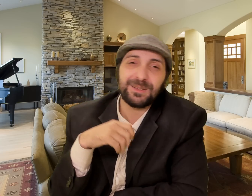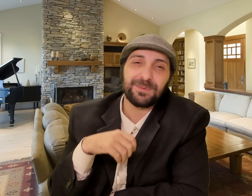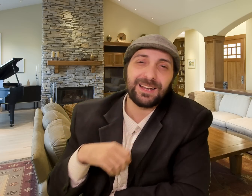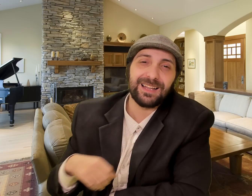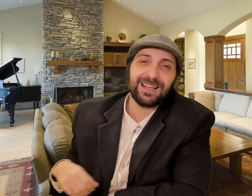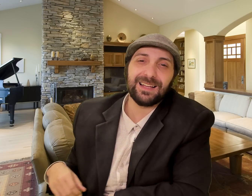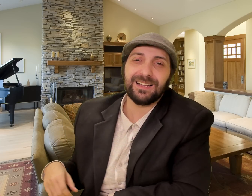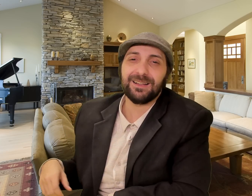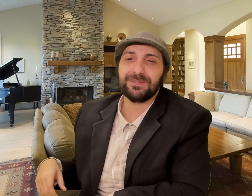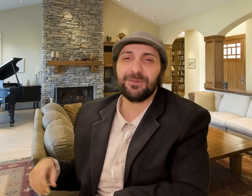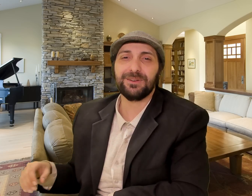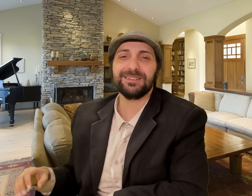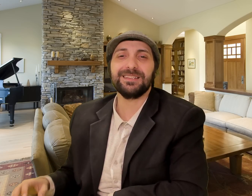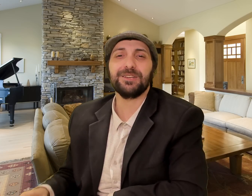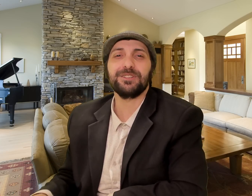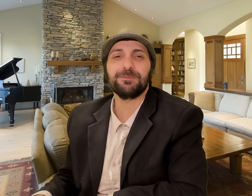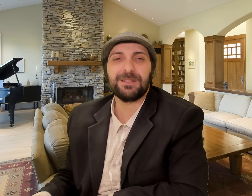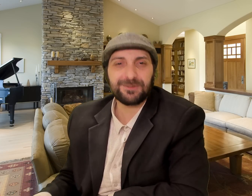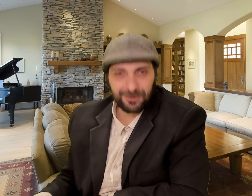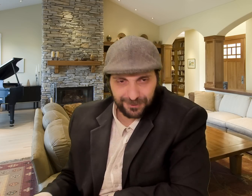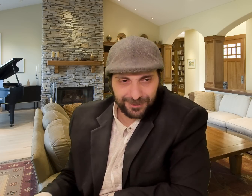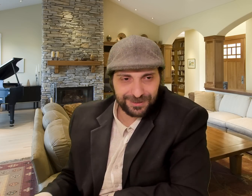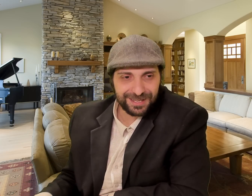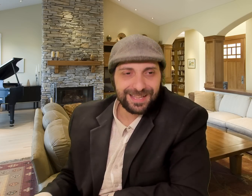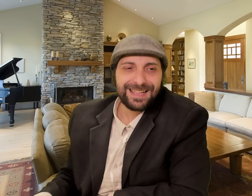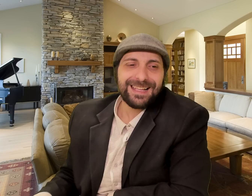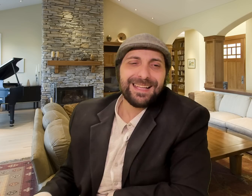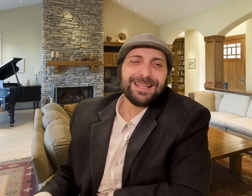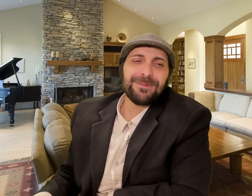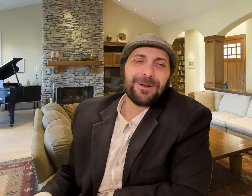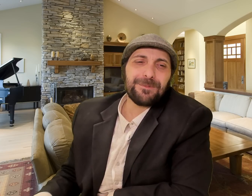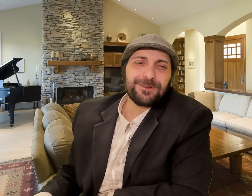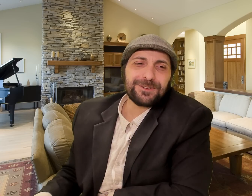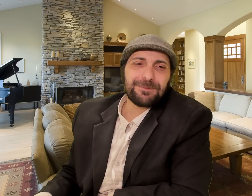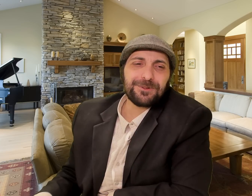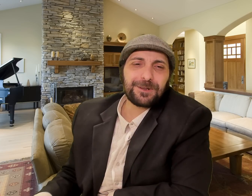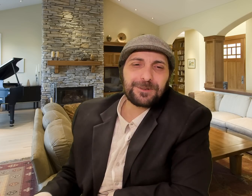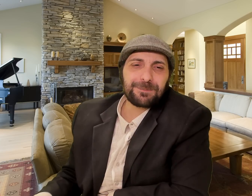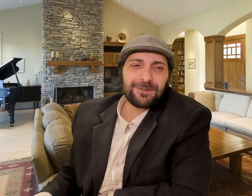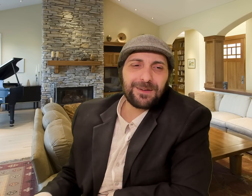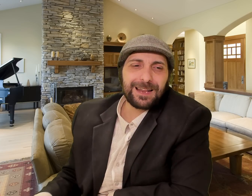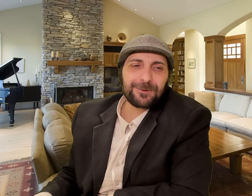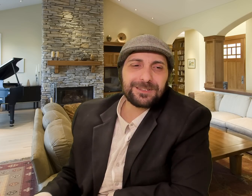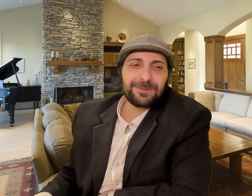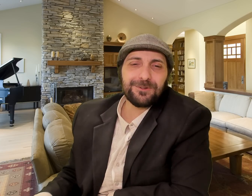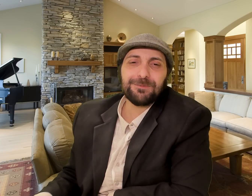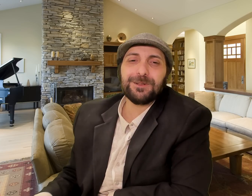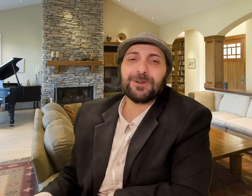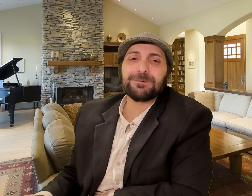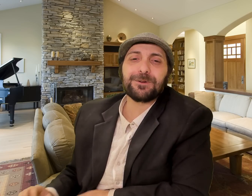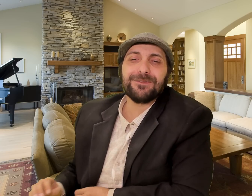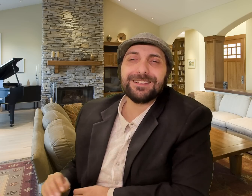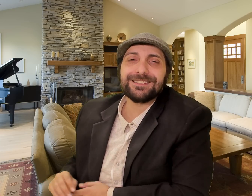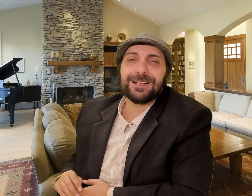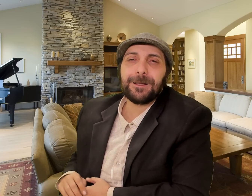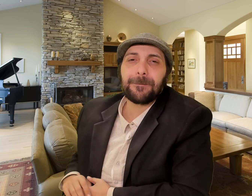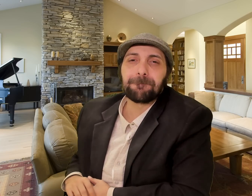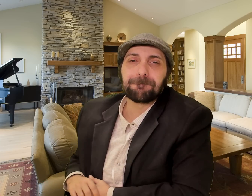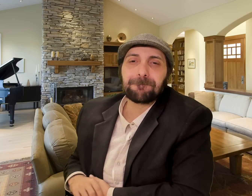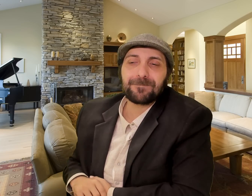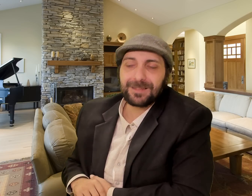deixar para lá ficar falando desse resto Desse pessoal concorda meu amigo a gente tem muita coisa para falar coisas muito melhores para